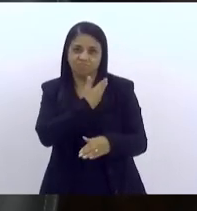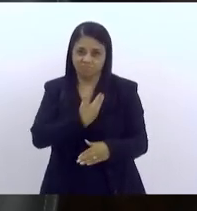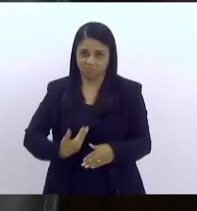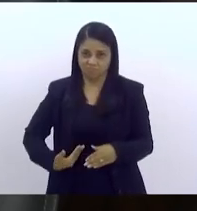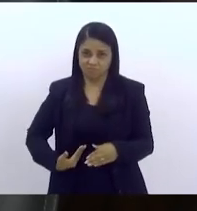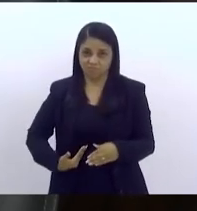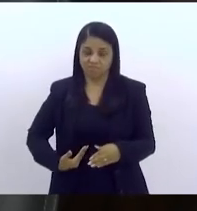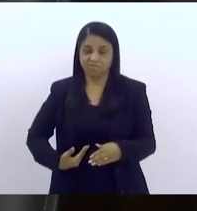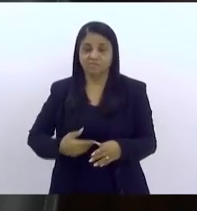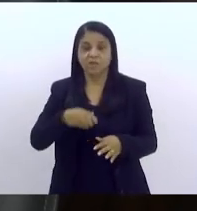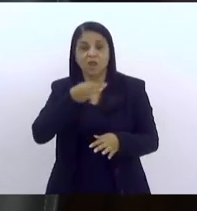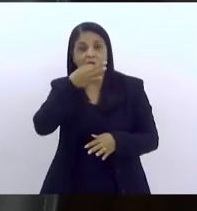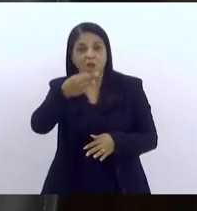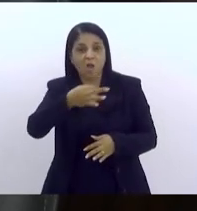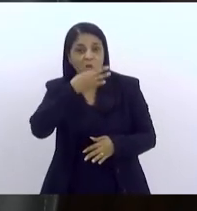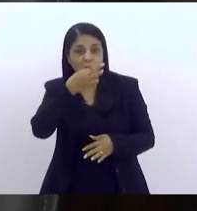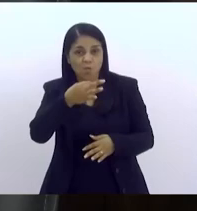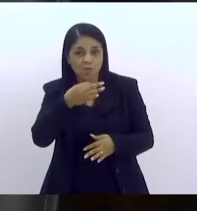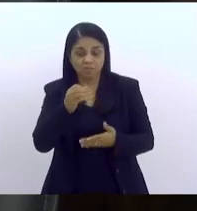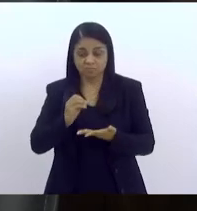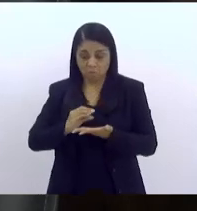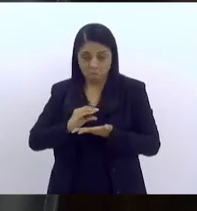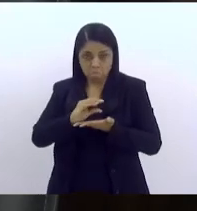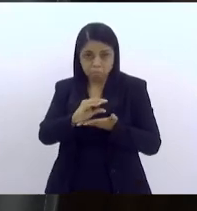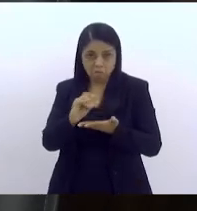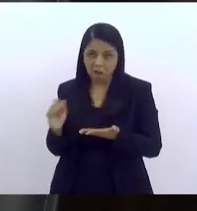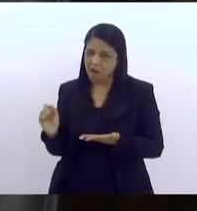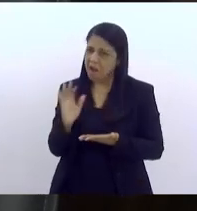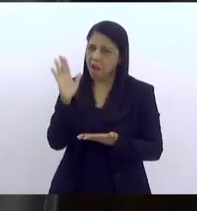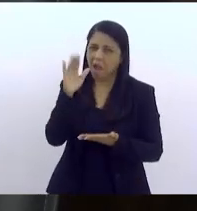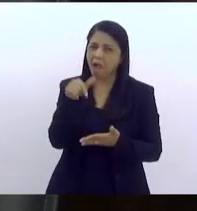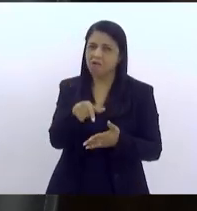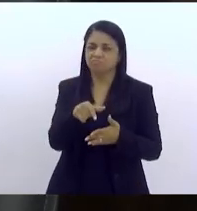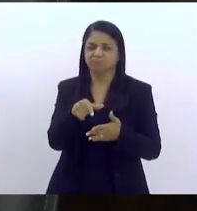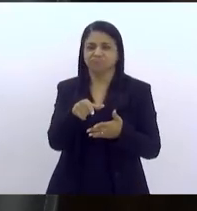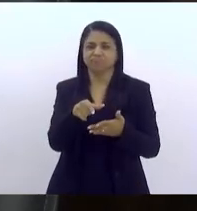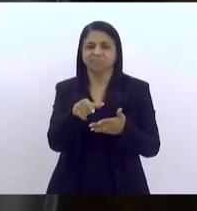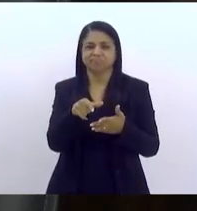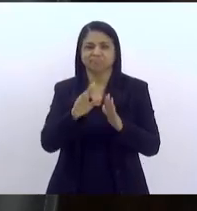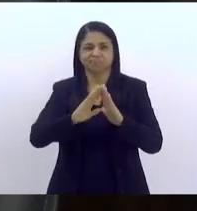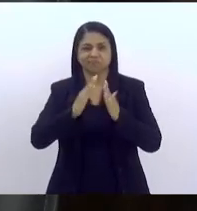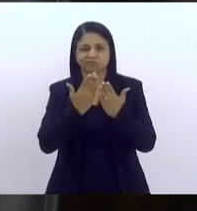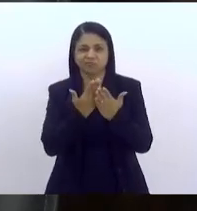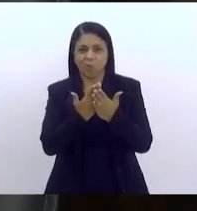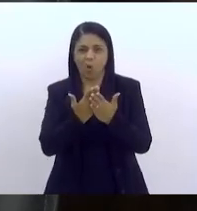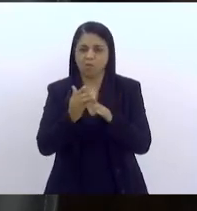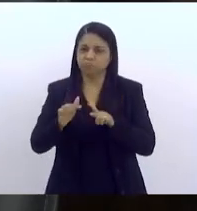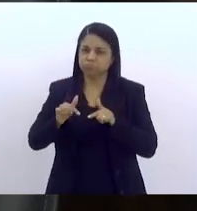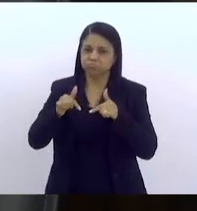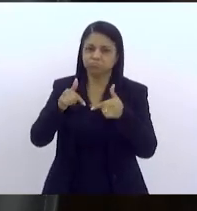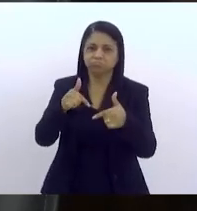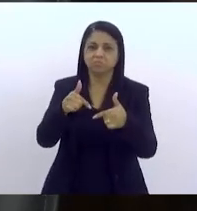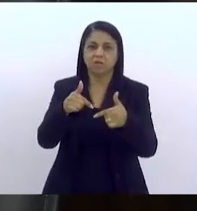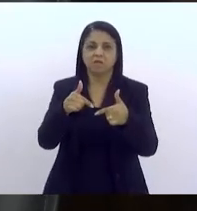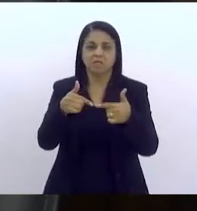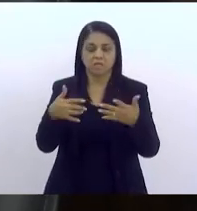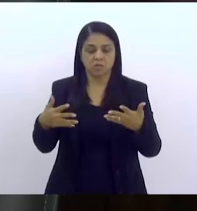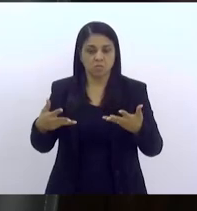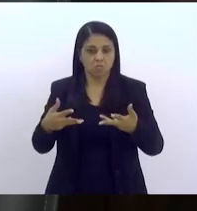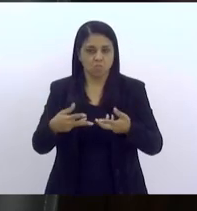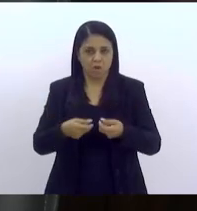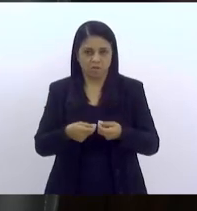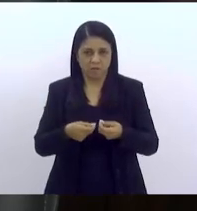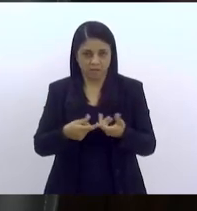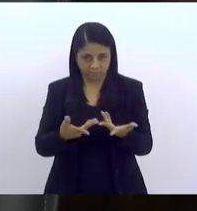o argumento de que é caro manter a escola funcionando em condições adequadas em